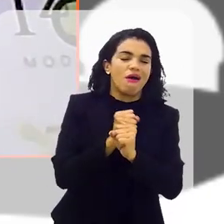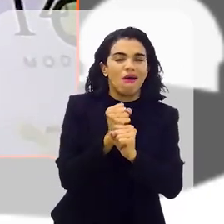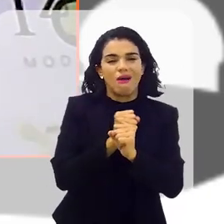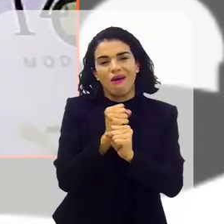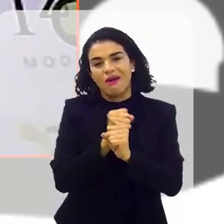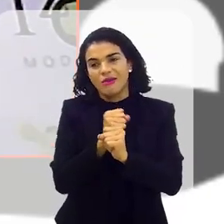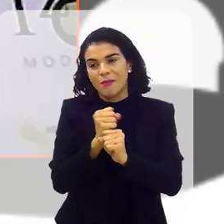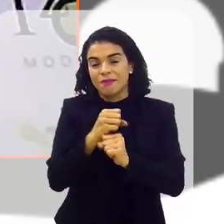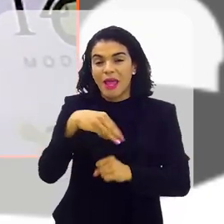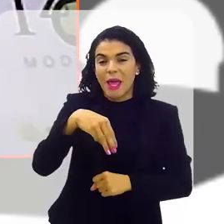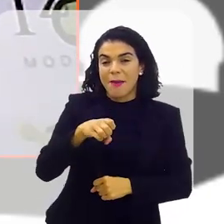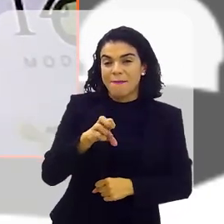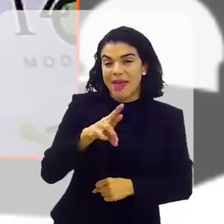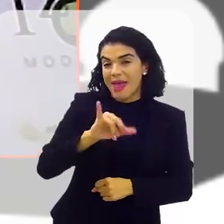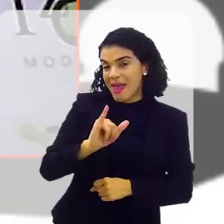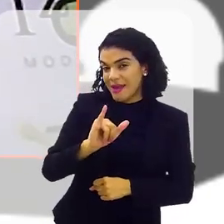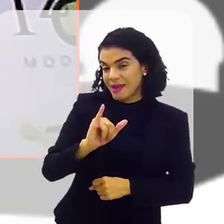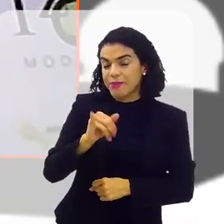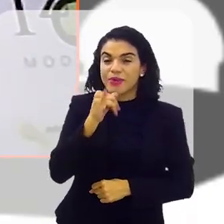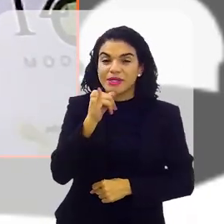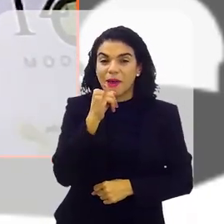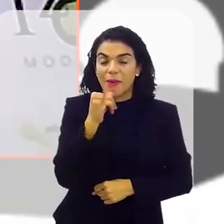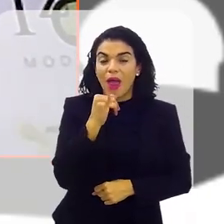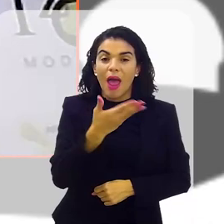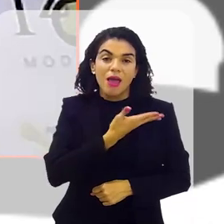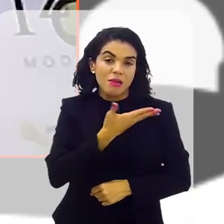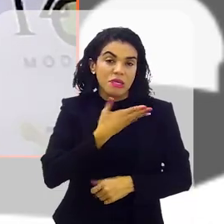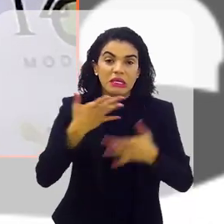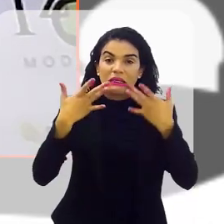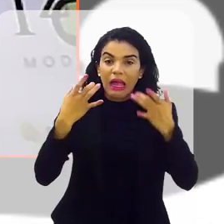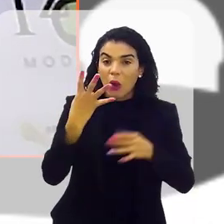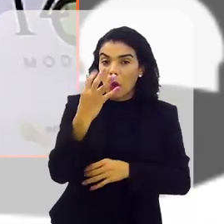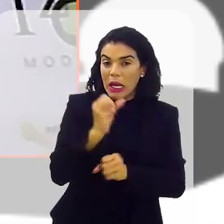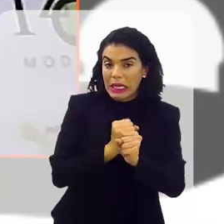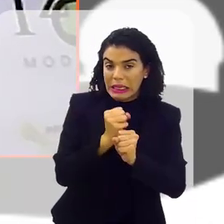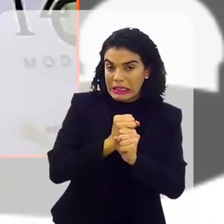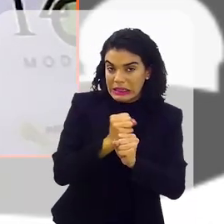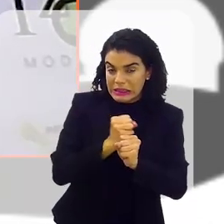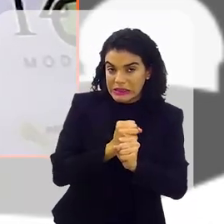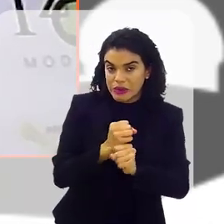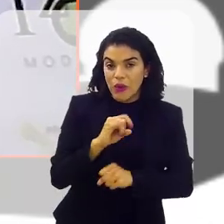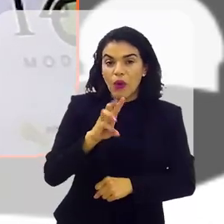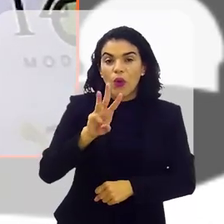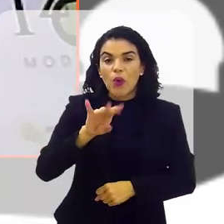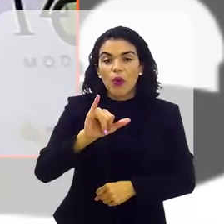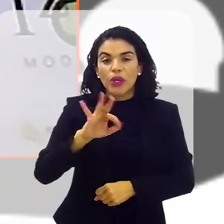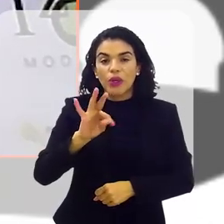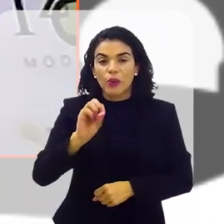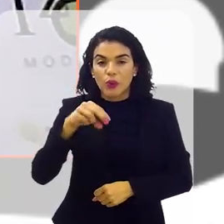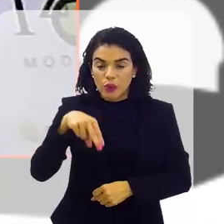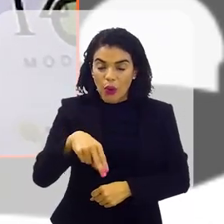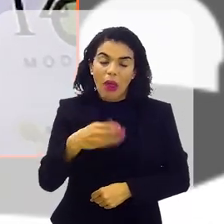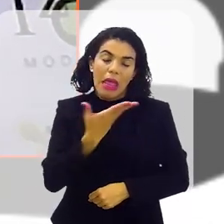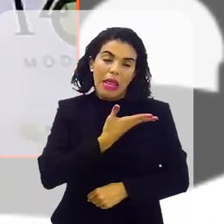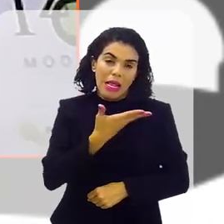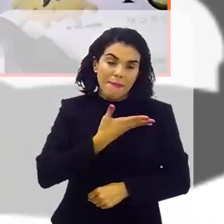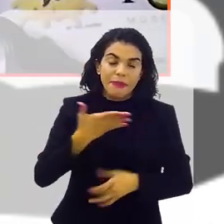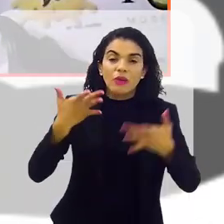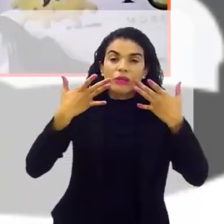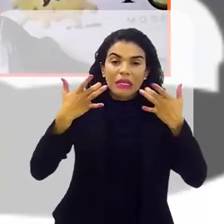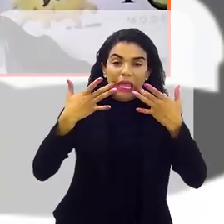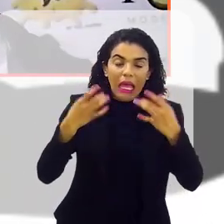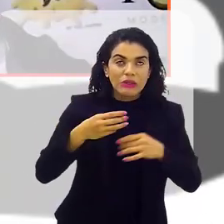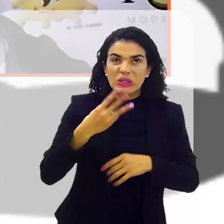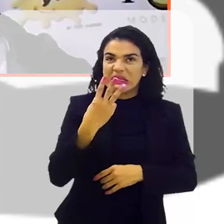né América 12 a minha amiga de teatro a 40 anos a Wilton Matos é meu amigo de teatro